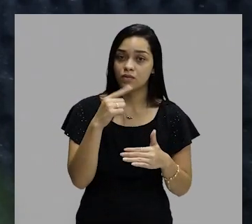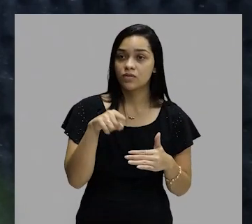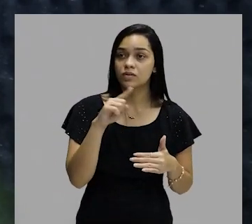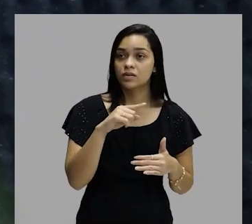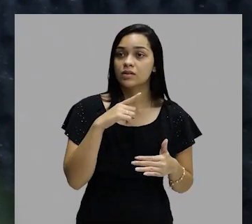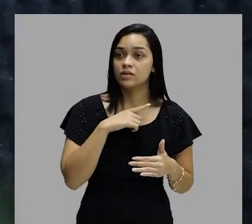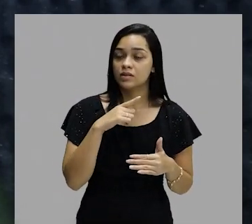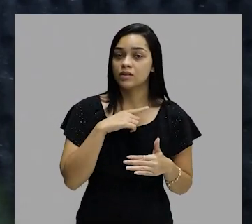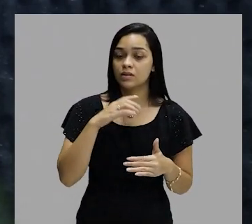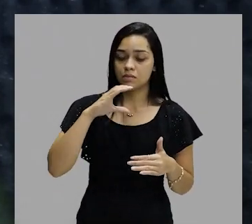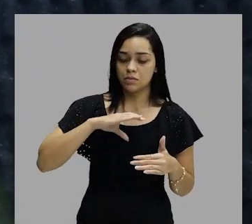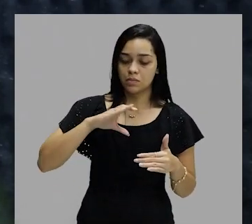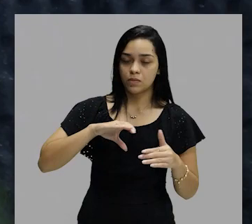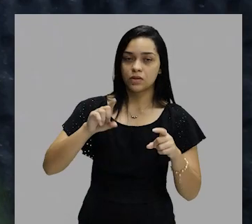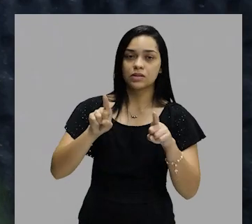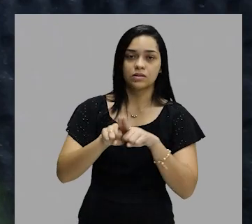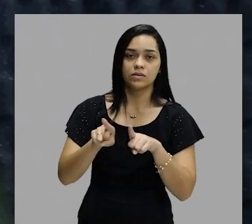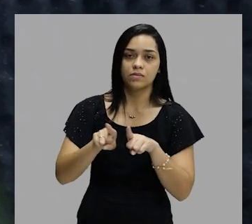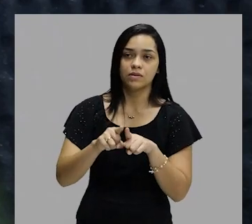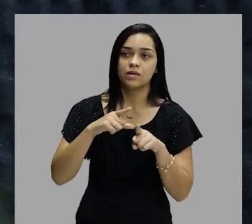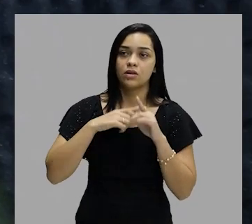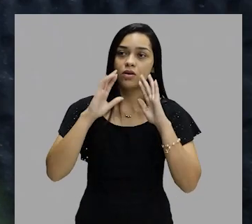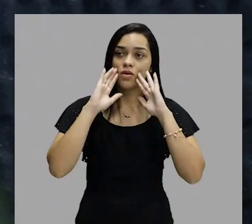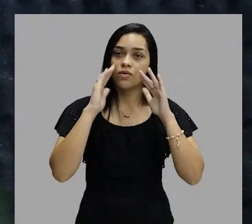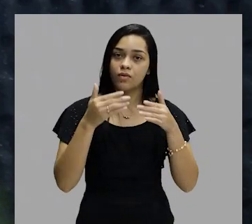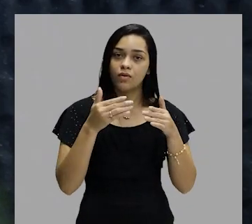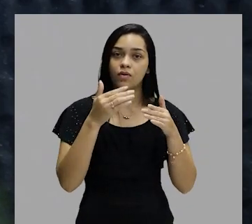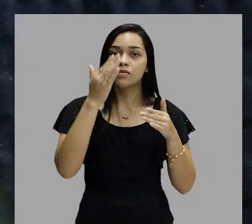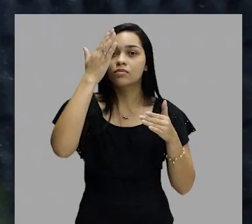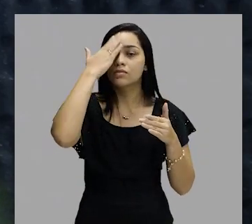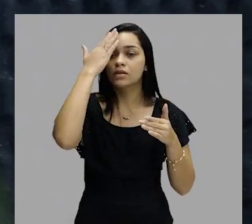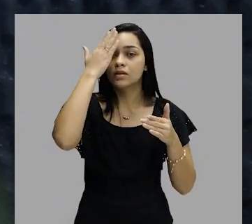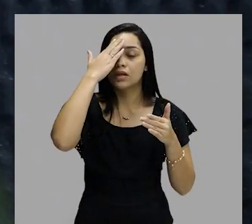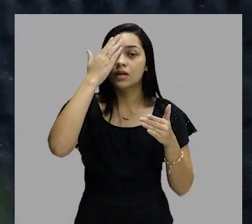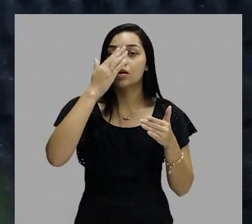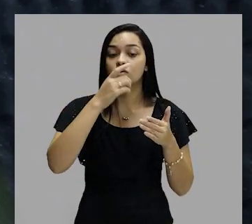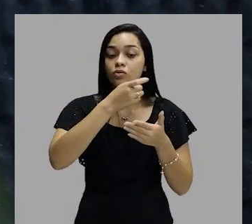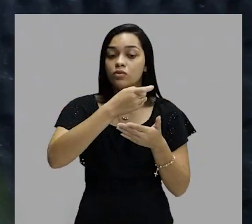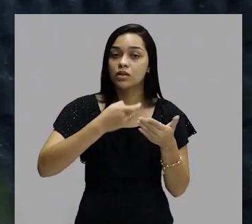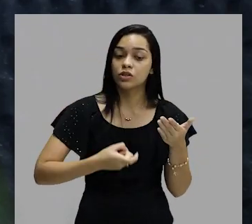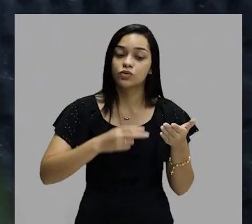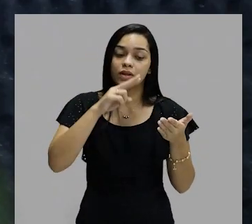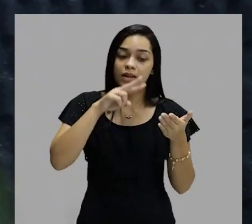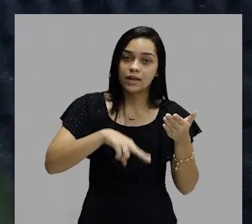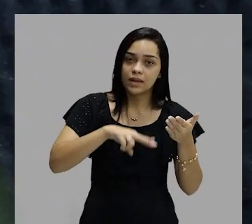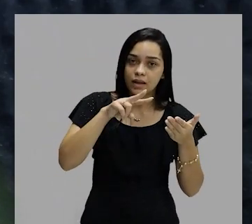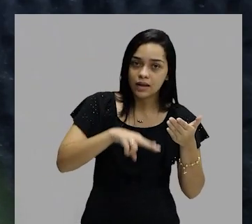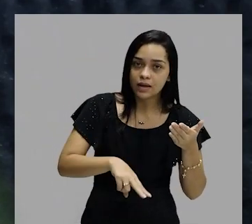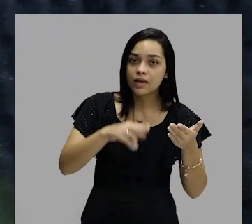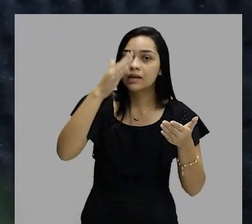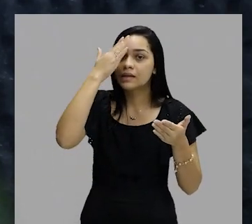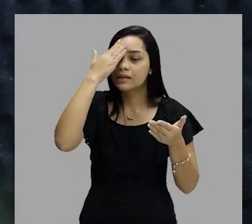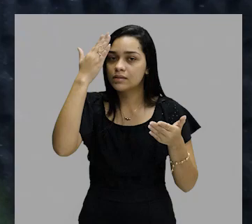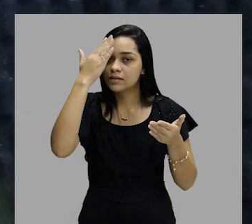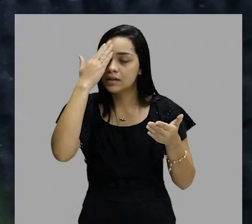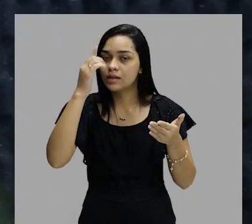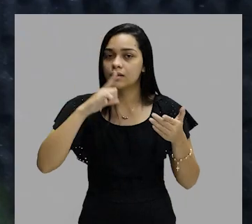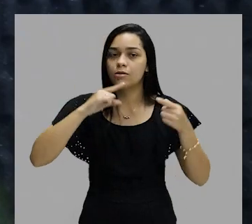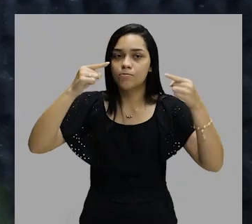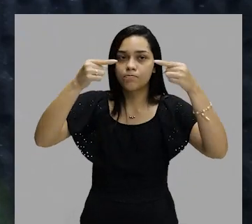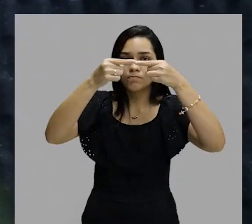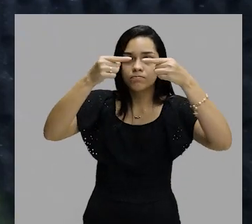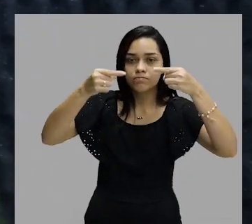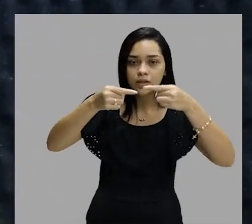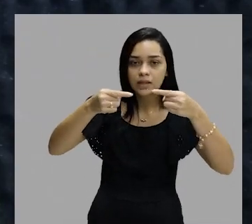na prova de língua portuguesa também, o foco vai ser interpretação textual. Ler, interpretar, estabelecer noções